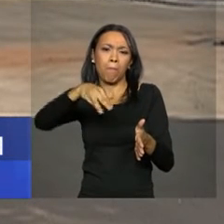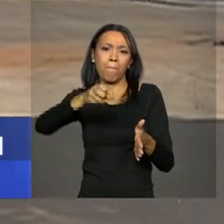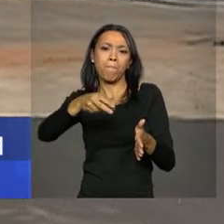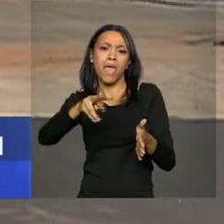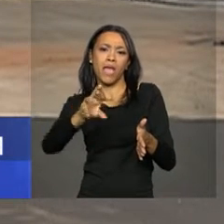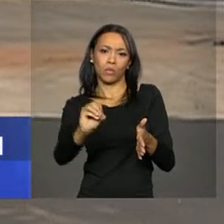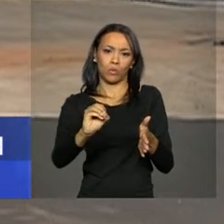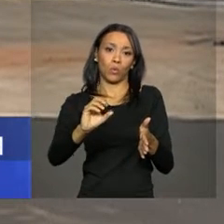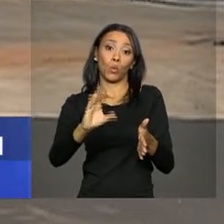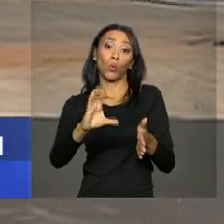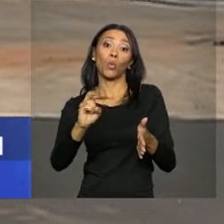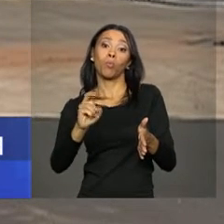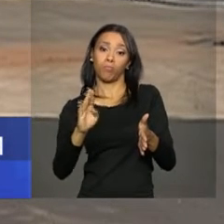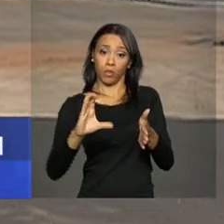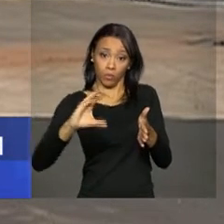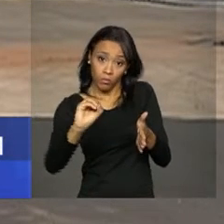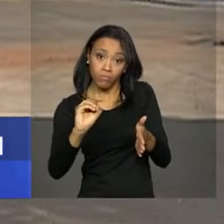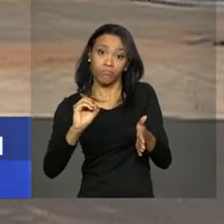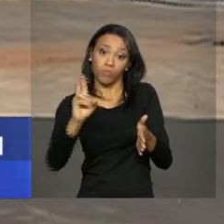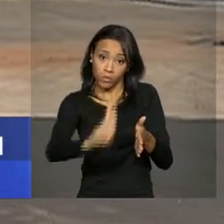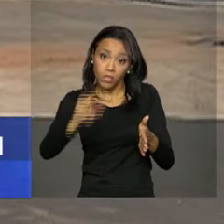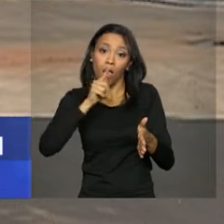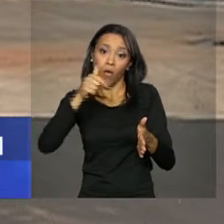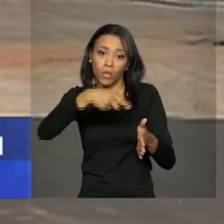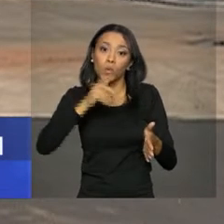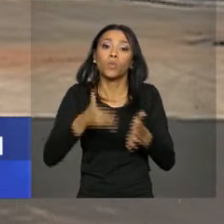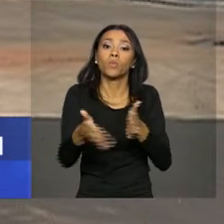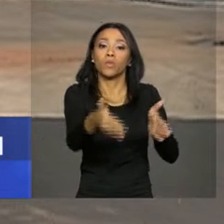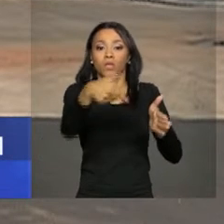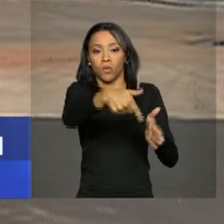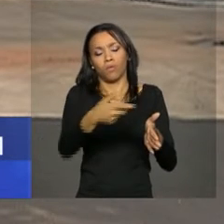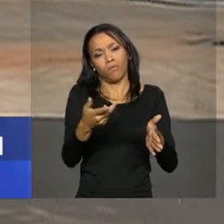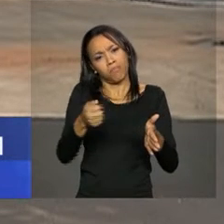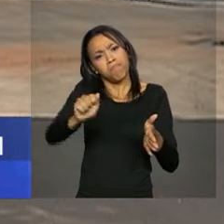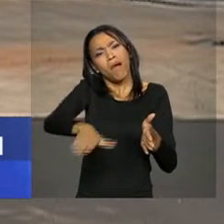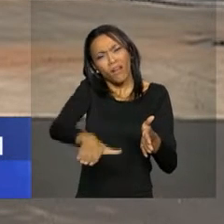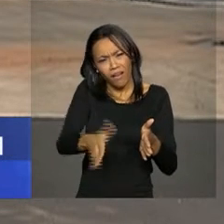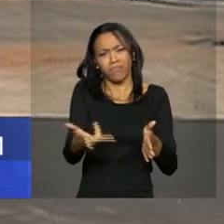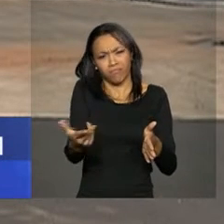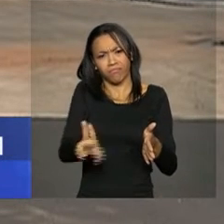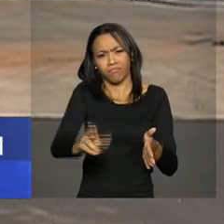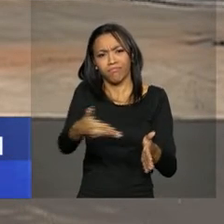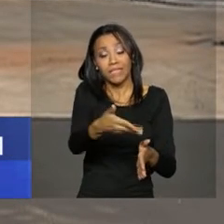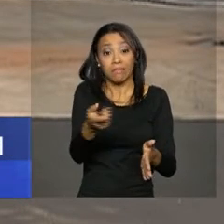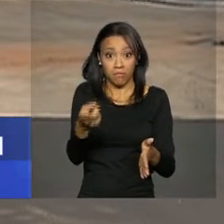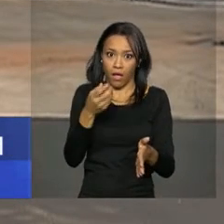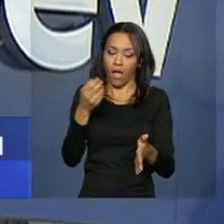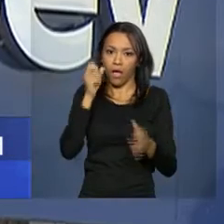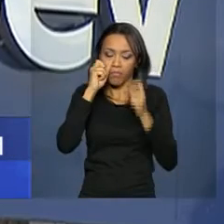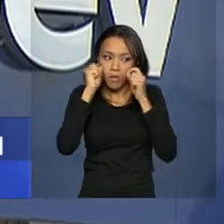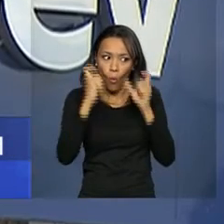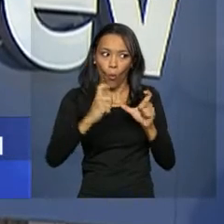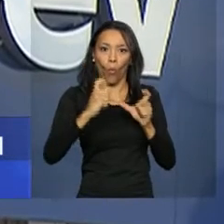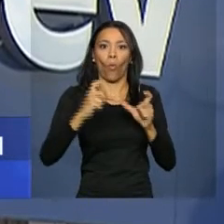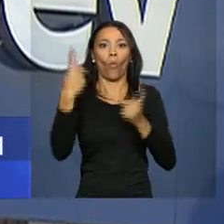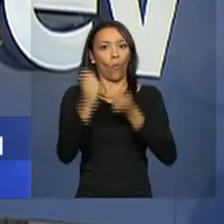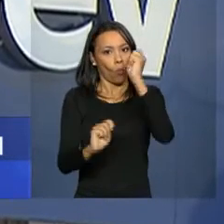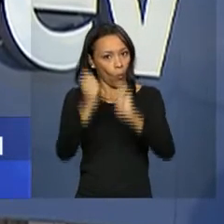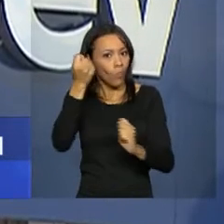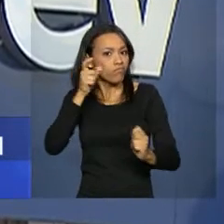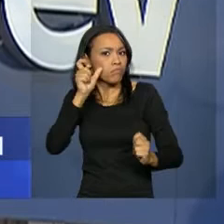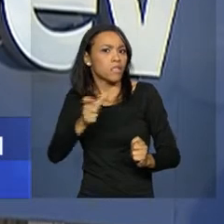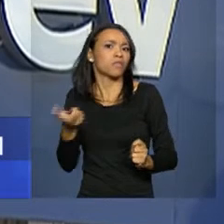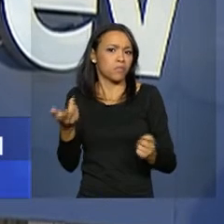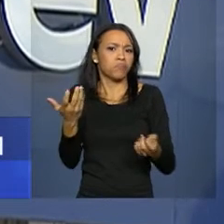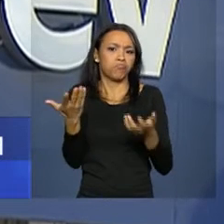metros por segundo não é do nosso rio então isso com um preço muito mais baixo o que realmente fez com que a empresa realmente pudesse vir para o